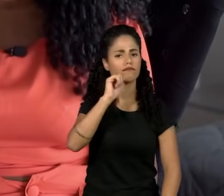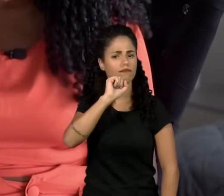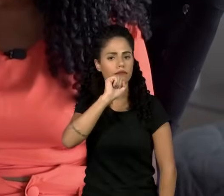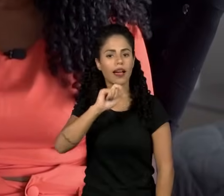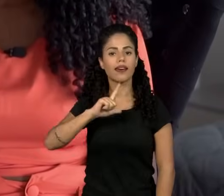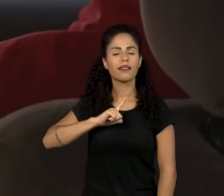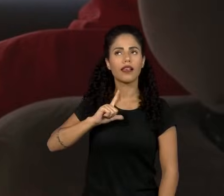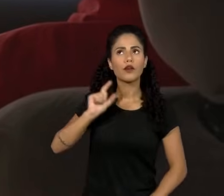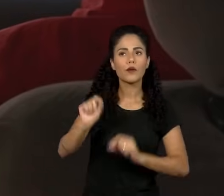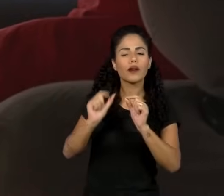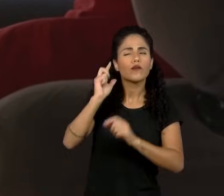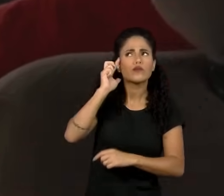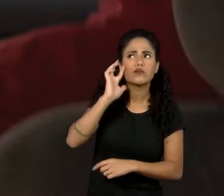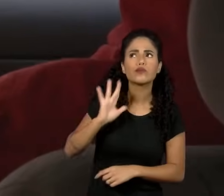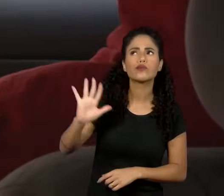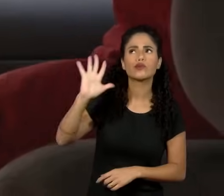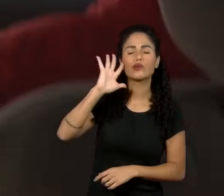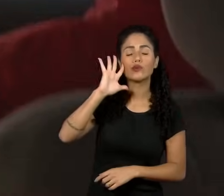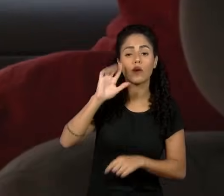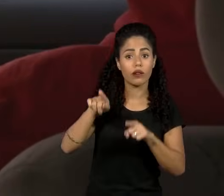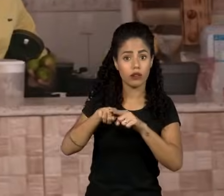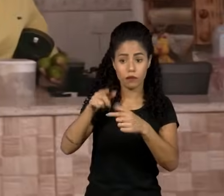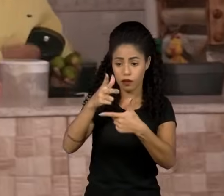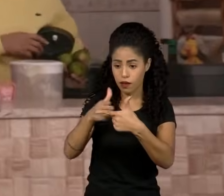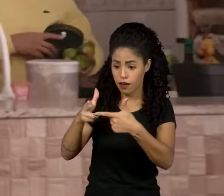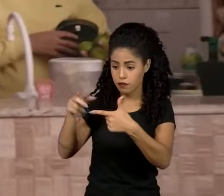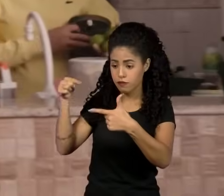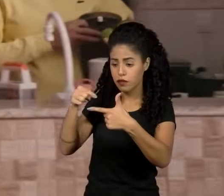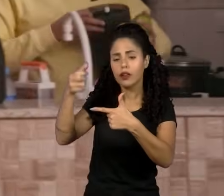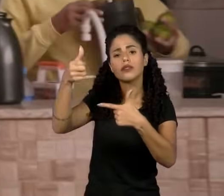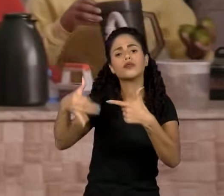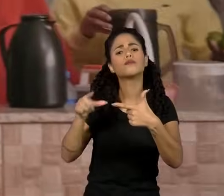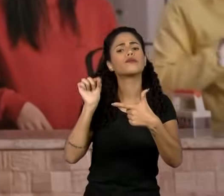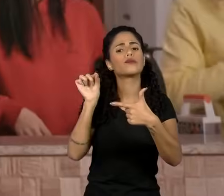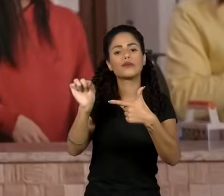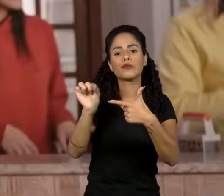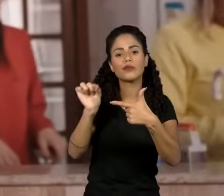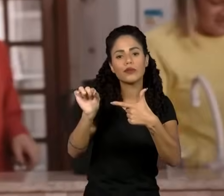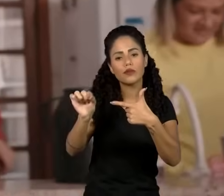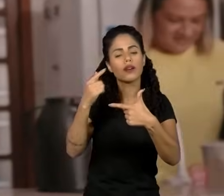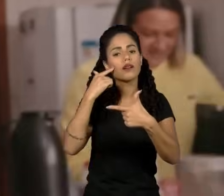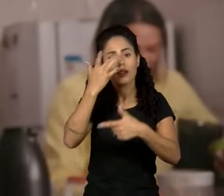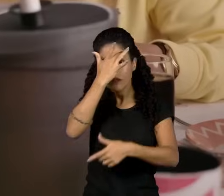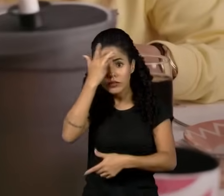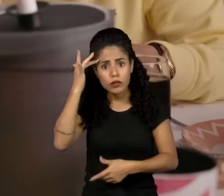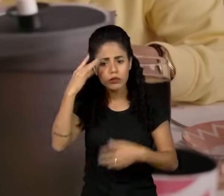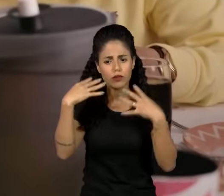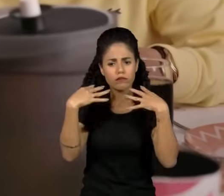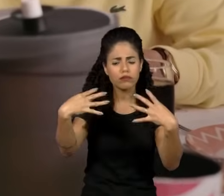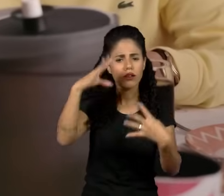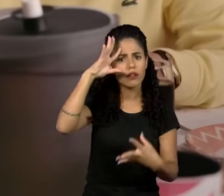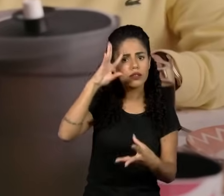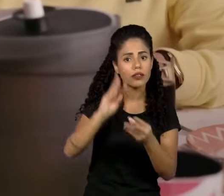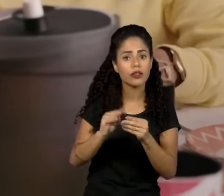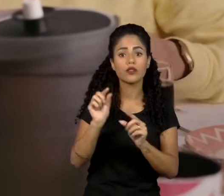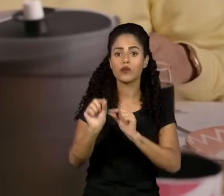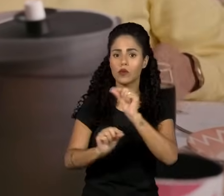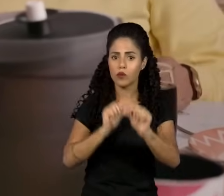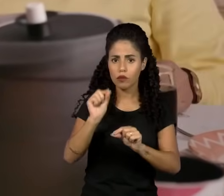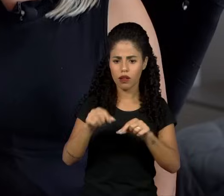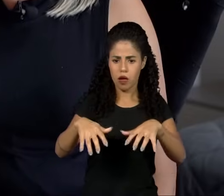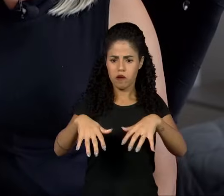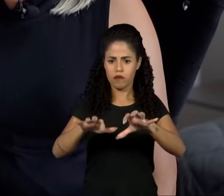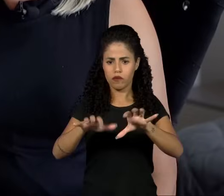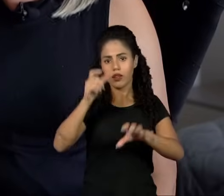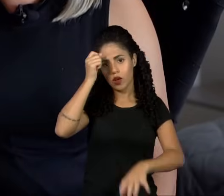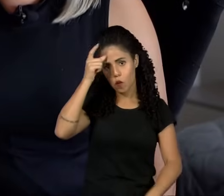têm um sonho. E essa série também é muito importante para que as pessoas entendam que o funk